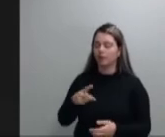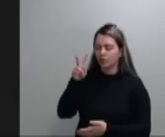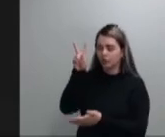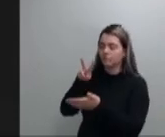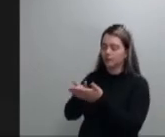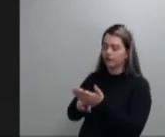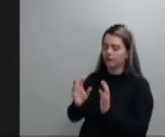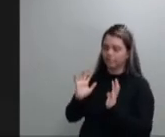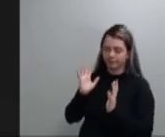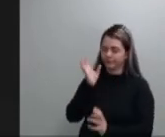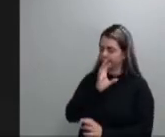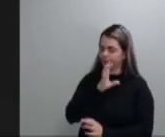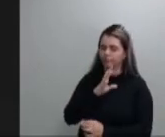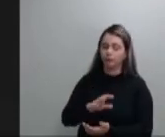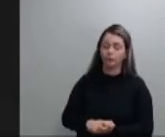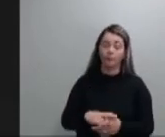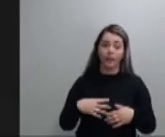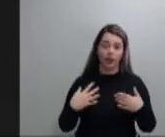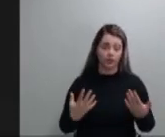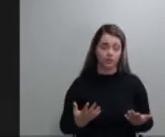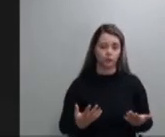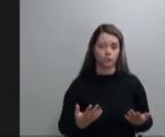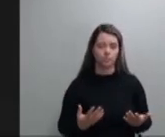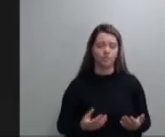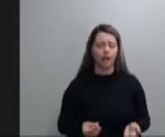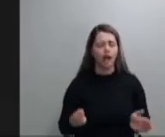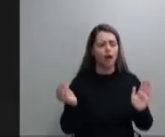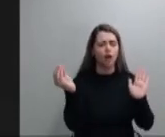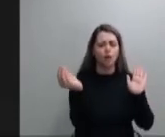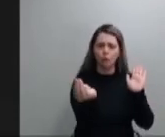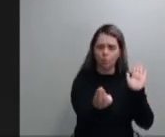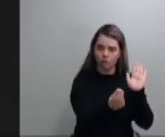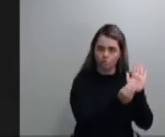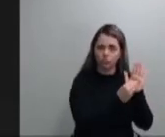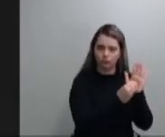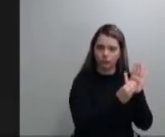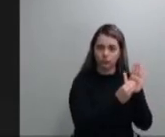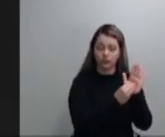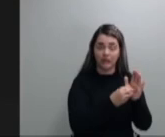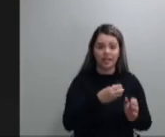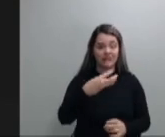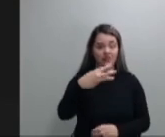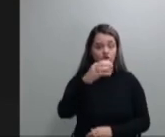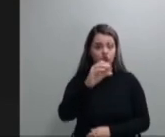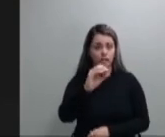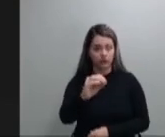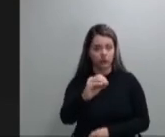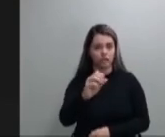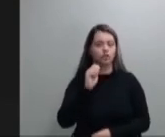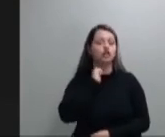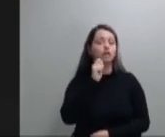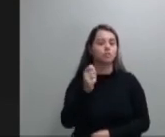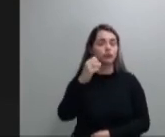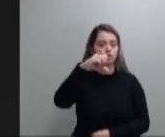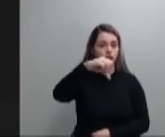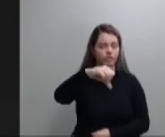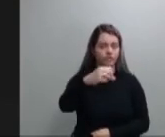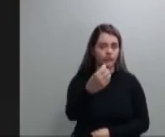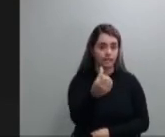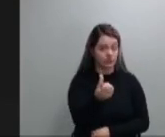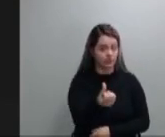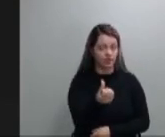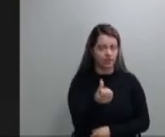concreto a conclusão da incorporação se deu em 30 de abril de 96 com a aprovação dos